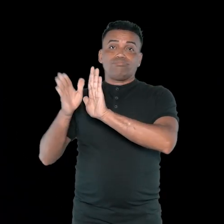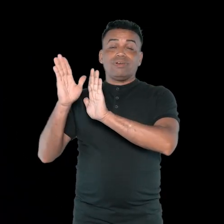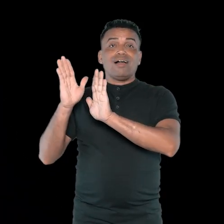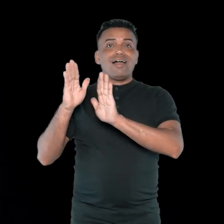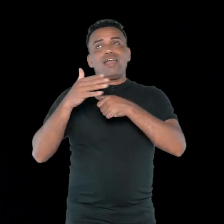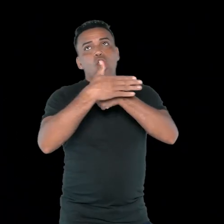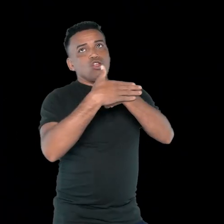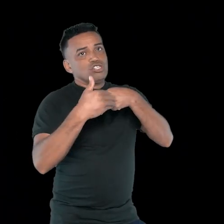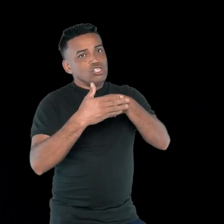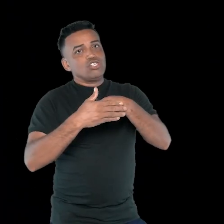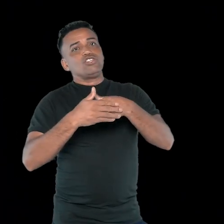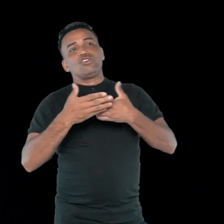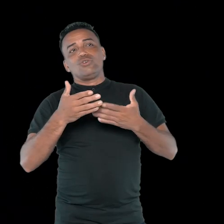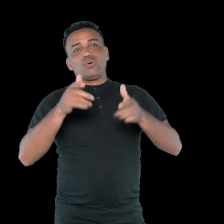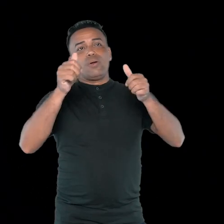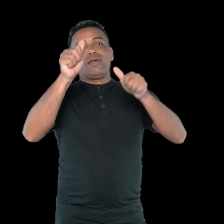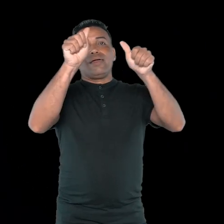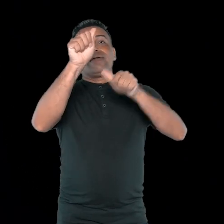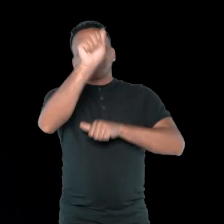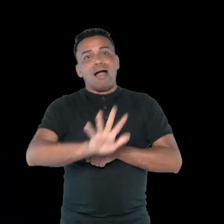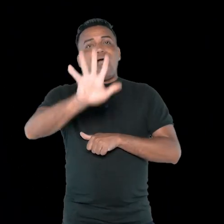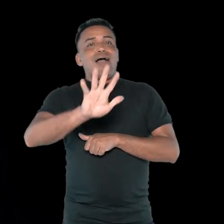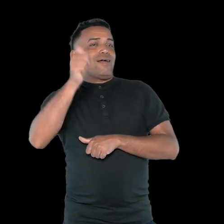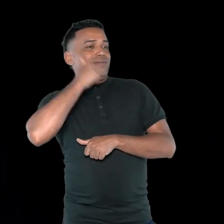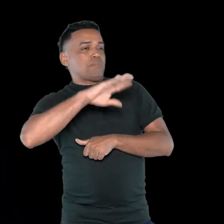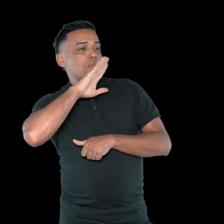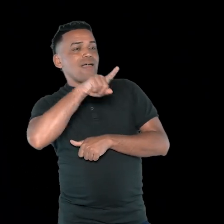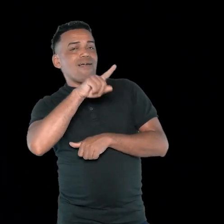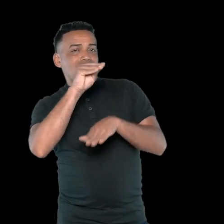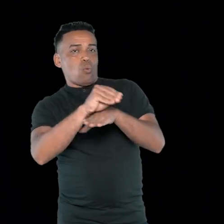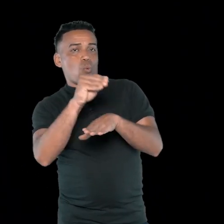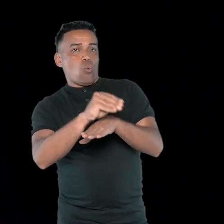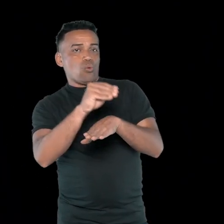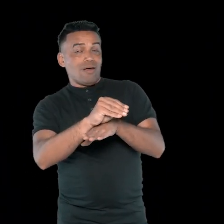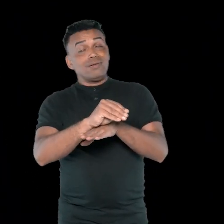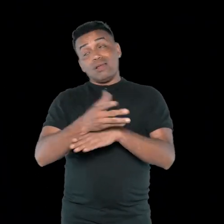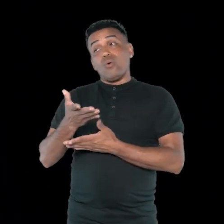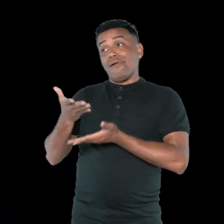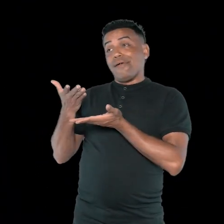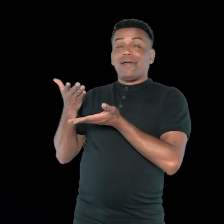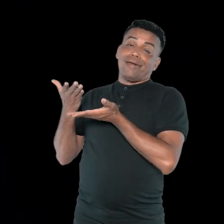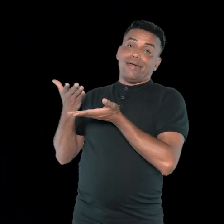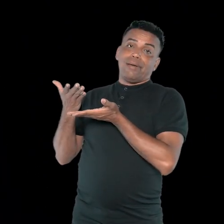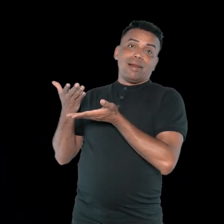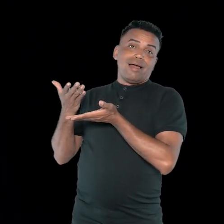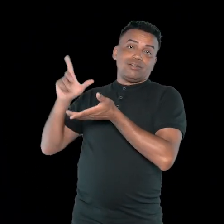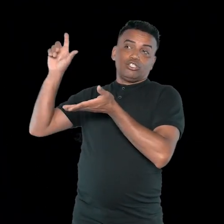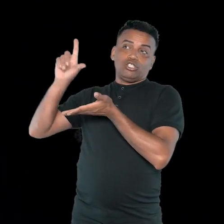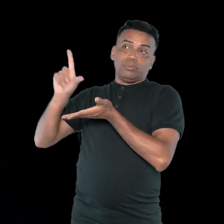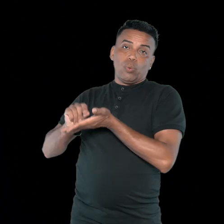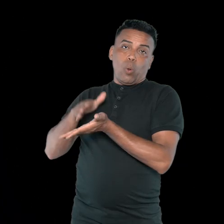da mãe, né? E essa mãe que vai cuidar, porque custa muito ao Estado tentar arcar com a possibilidade também que